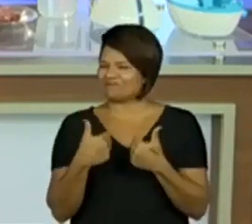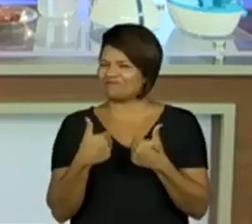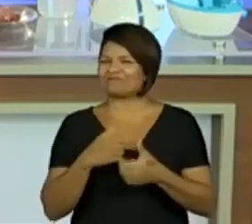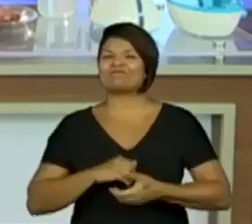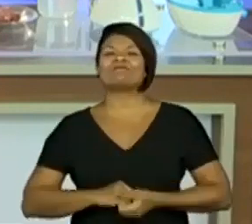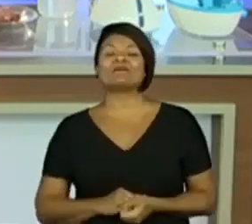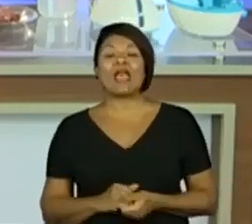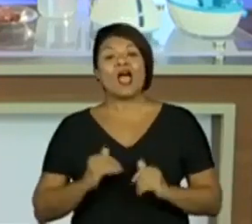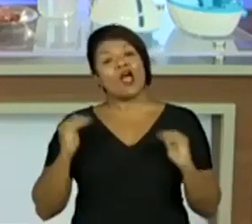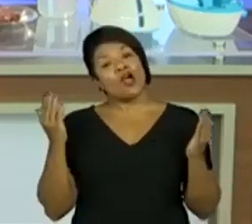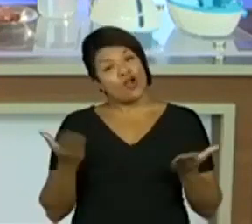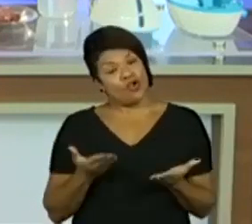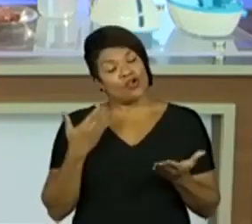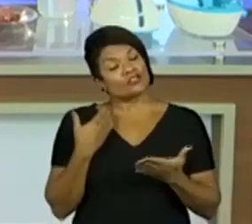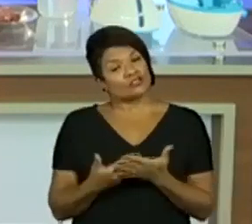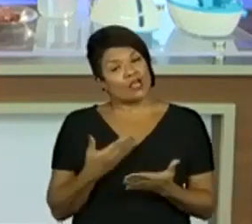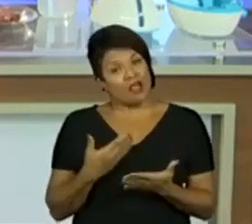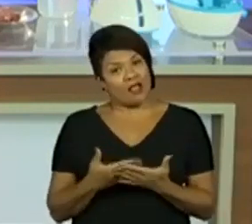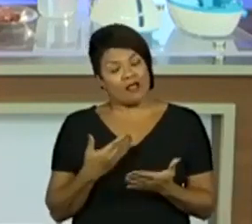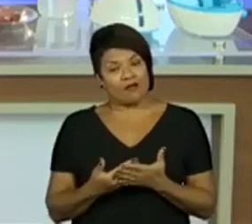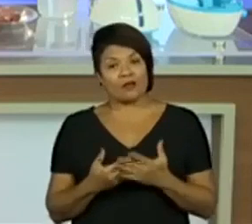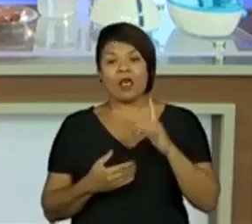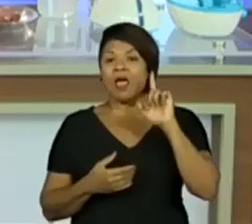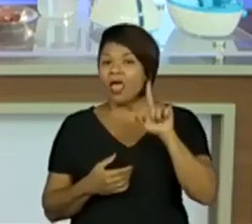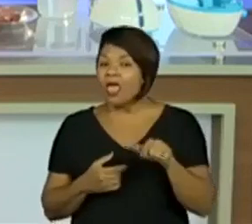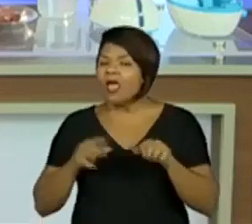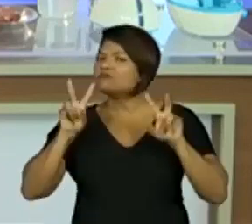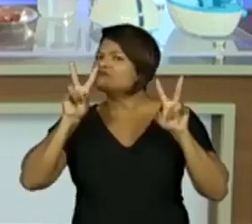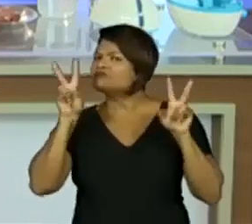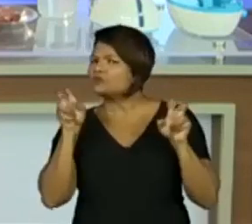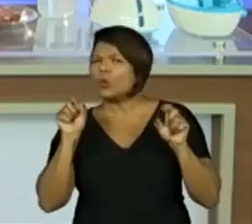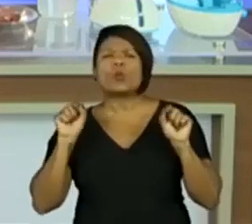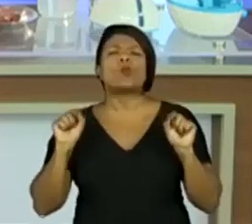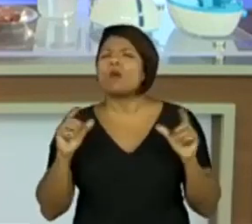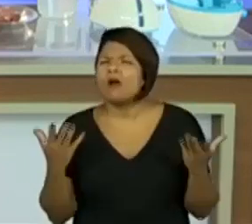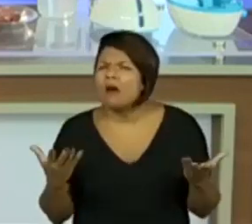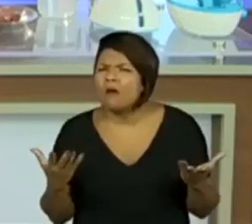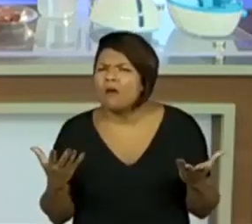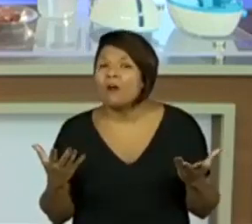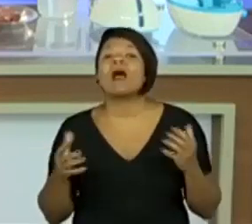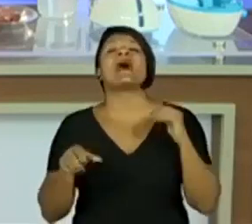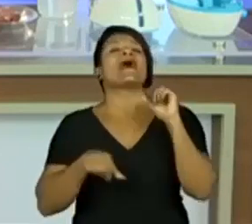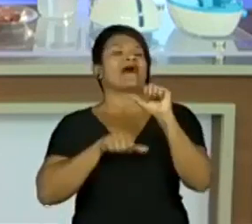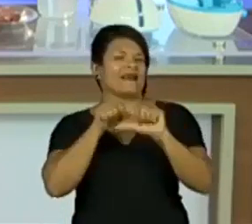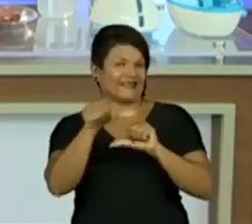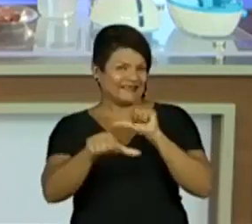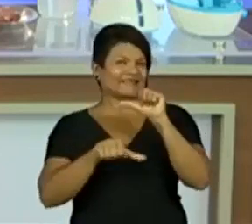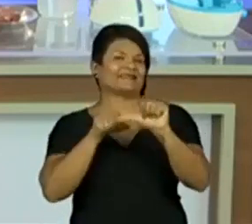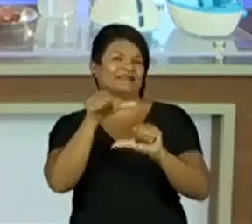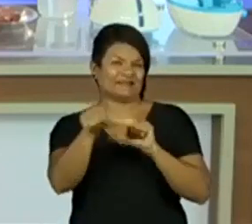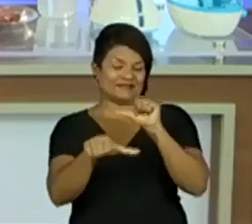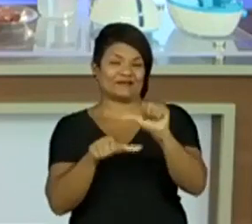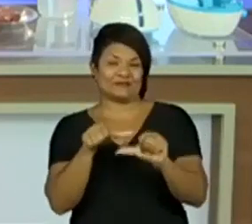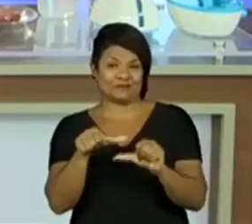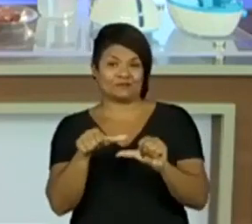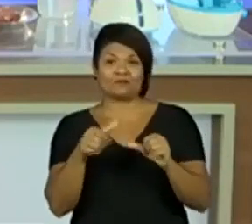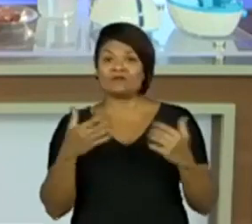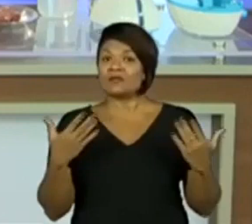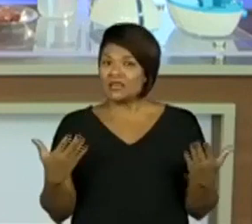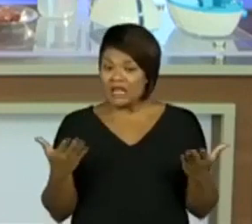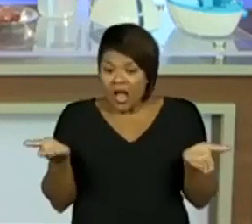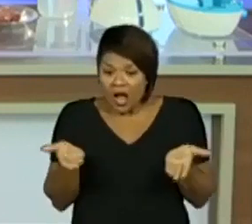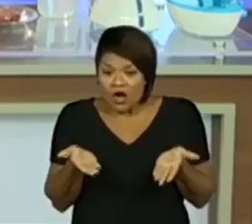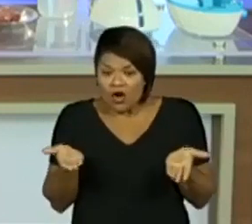que a aula de hoje é sobre transformações. Nossa, e que momento, né, mais apropriado para falarmos